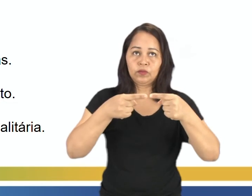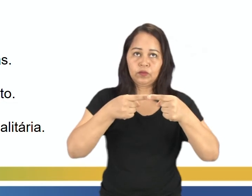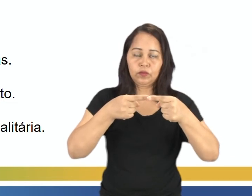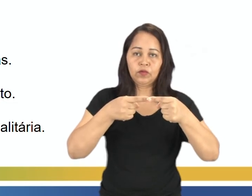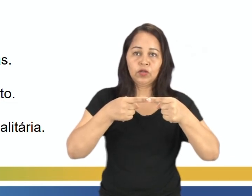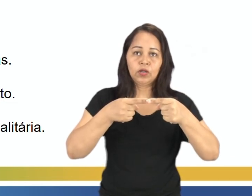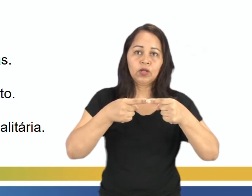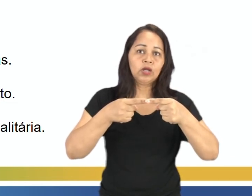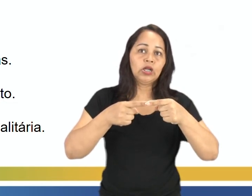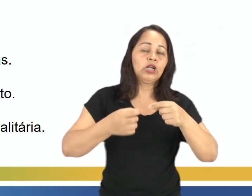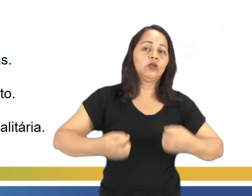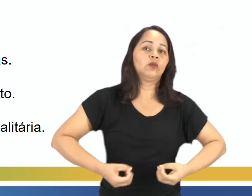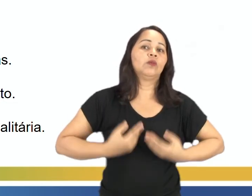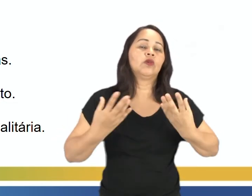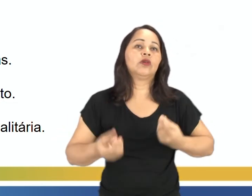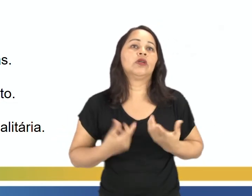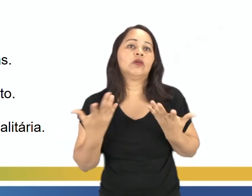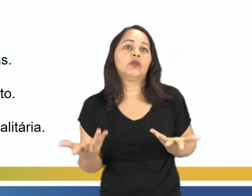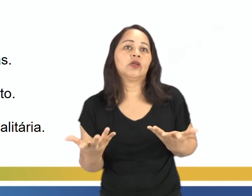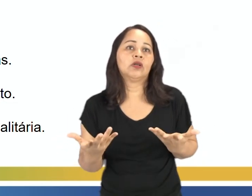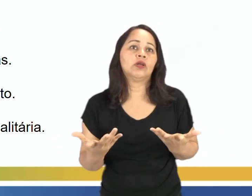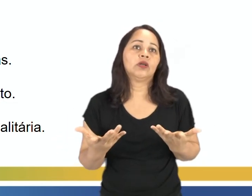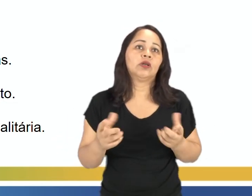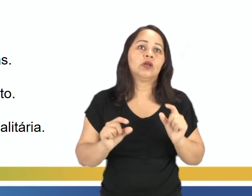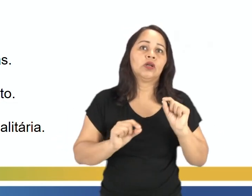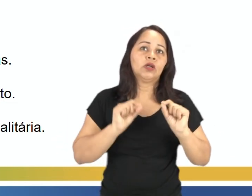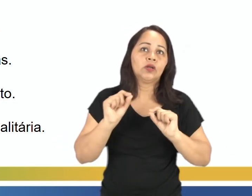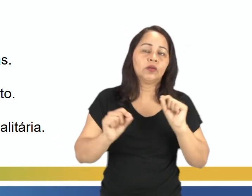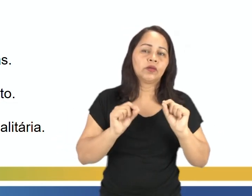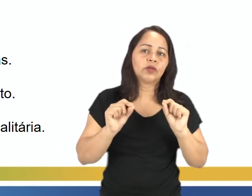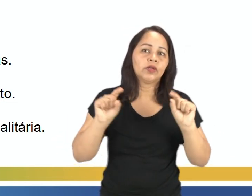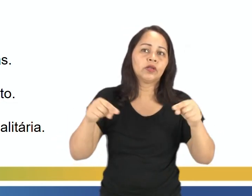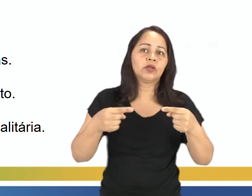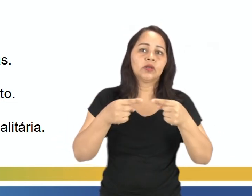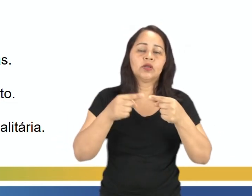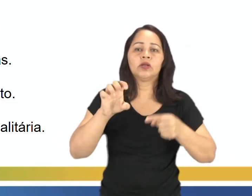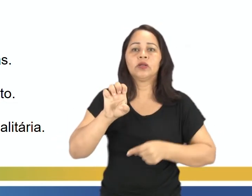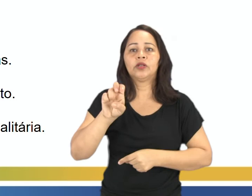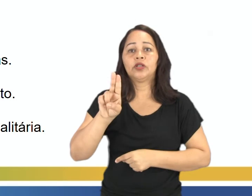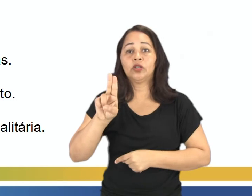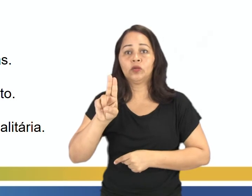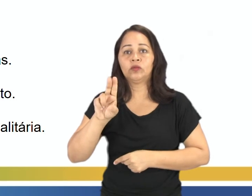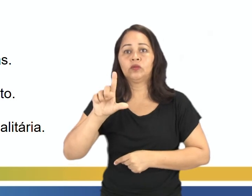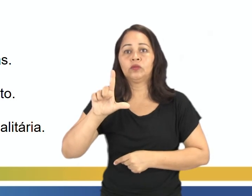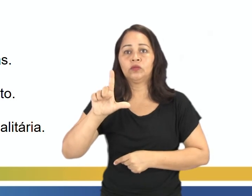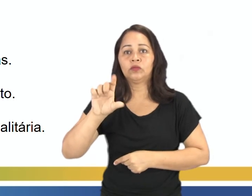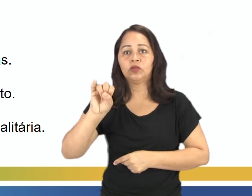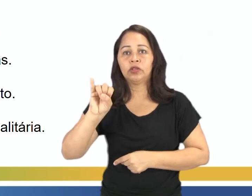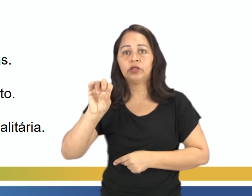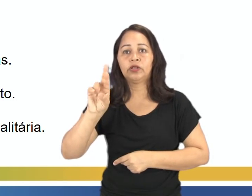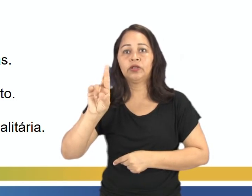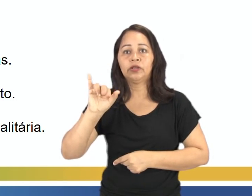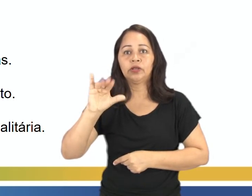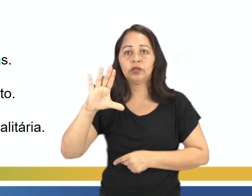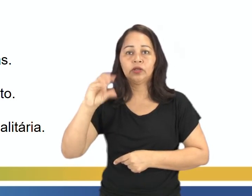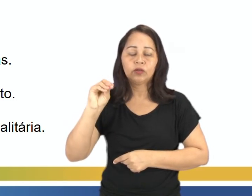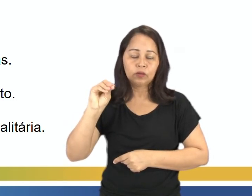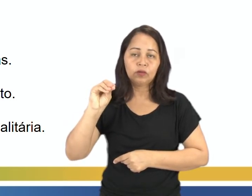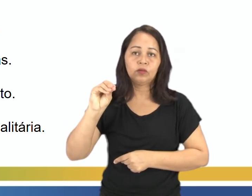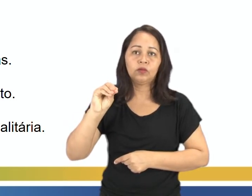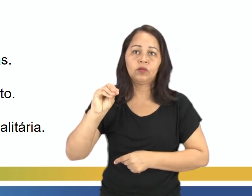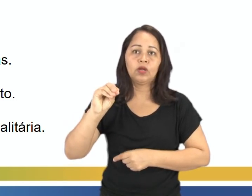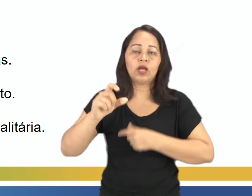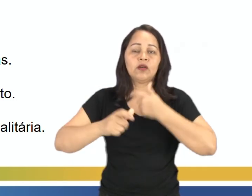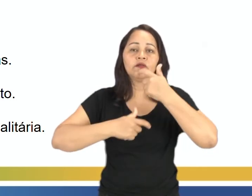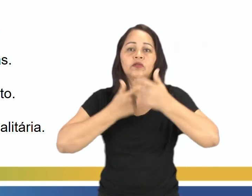essa vivência revela que o eu lírico, então aqui nós vamos tratar do eu lírico. O que é o eu lírico? É a voz que está